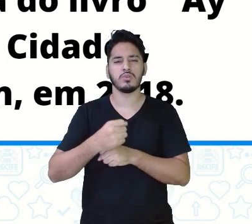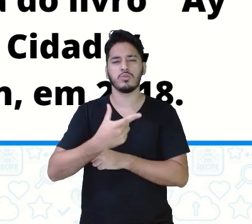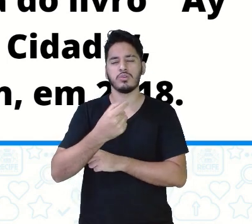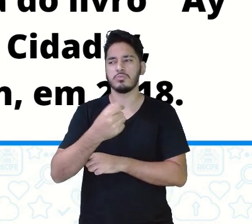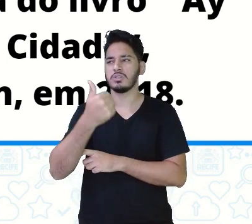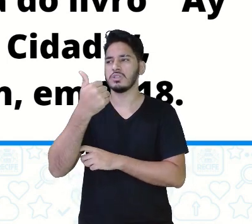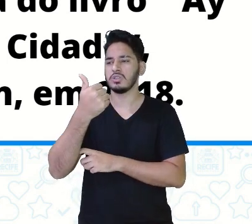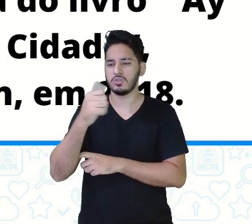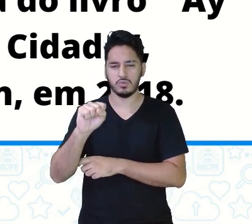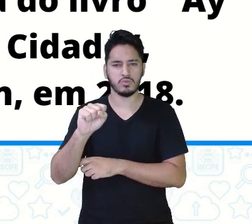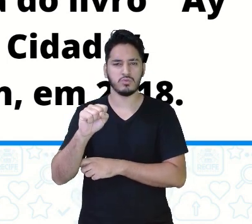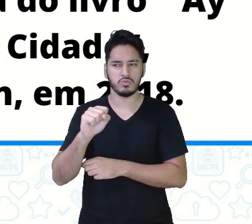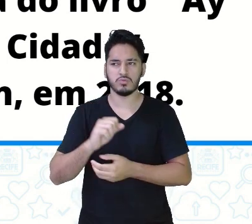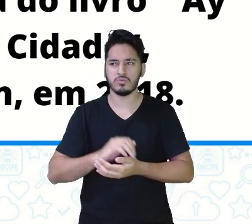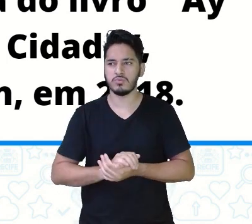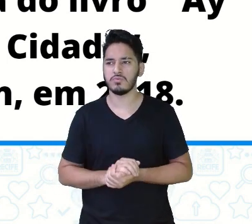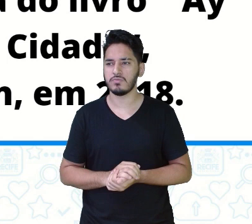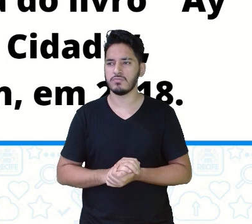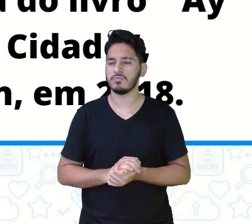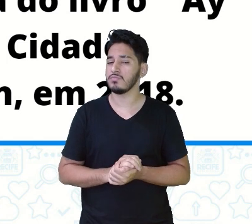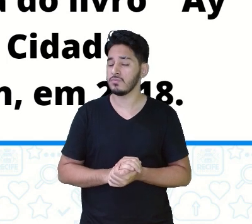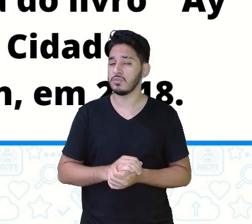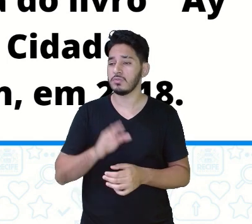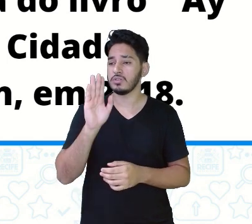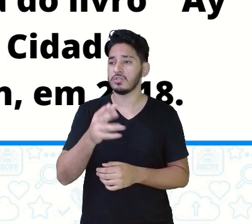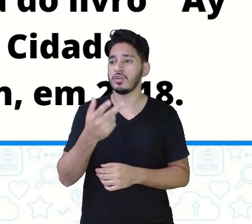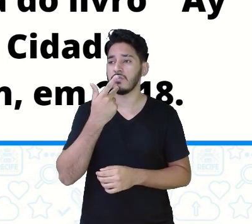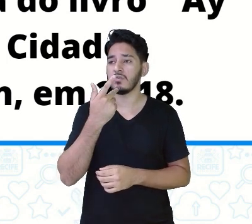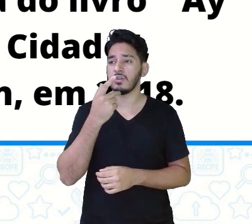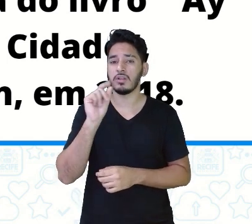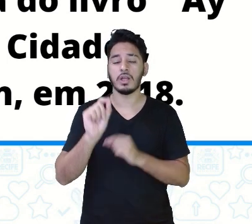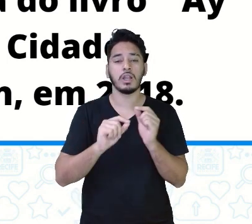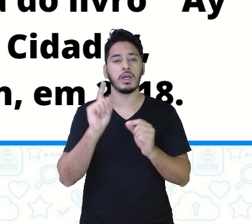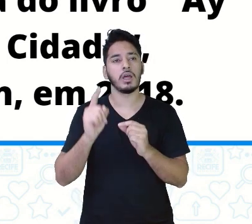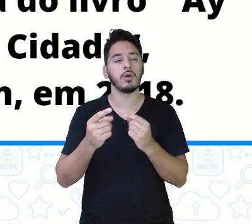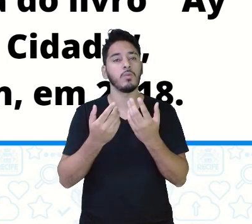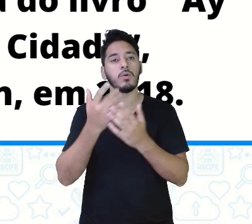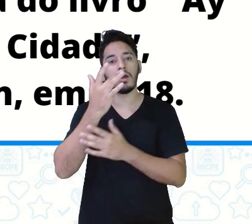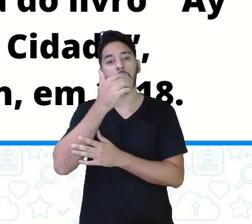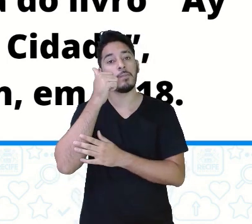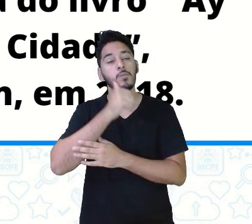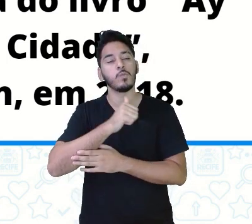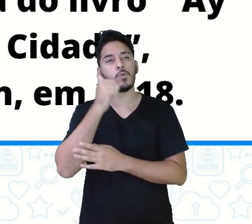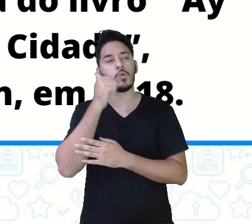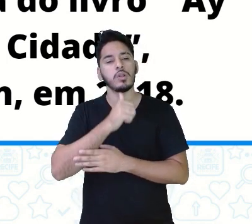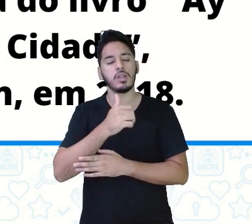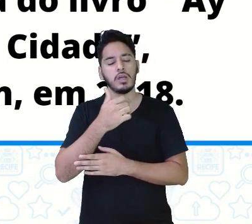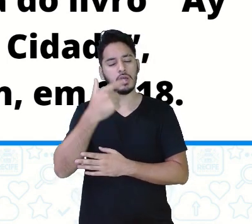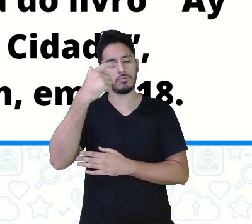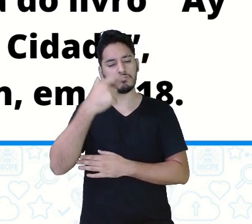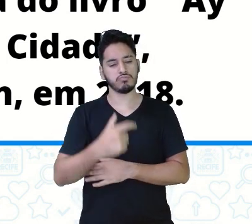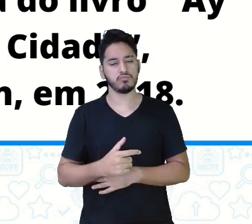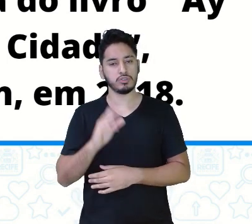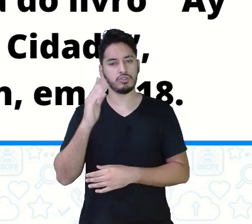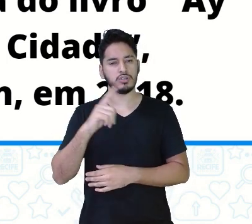aí, né? Então, como a gente falou, ela é uma intelectual, quer dizer, uma pessoa que já